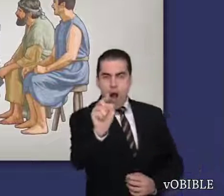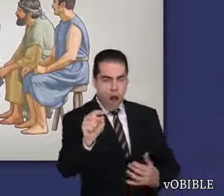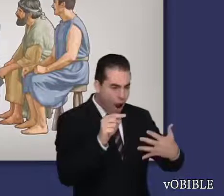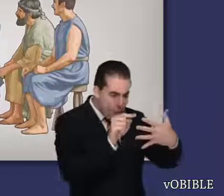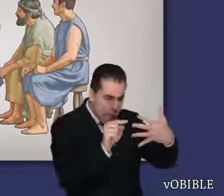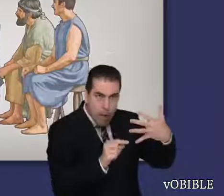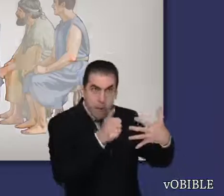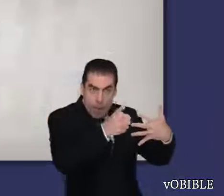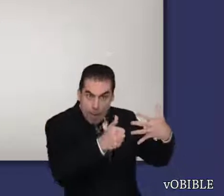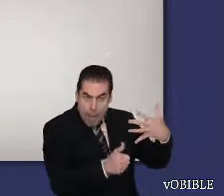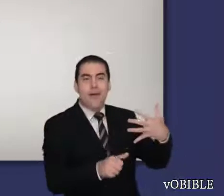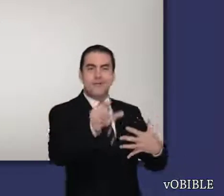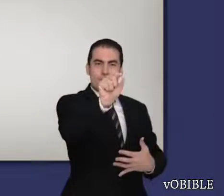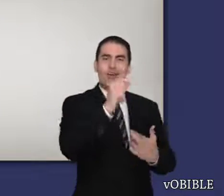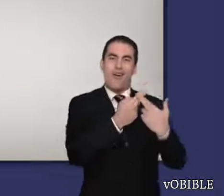servir como ancião.